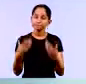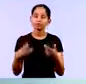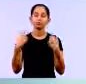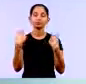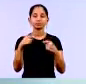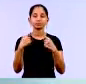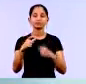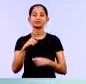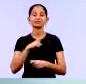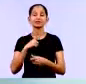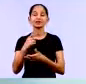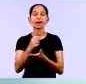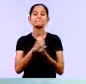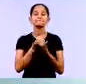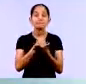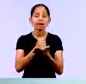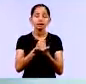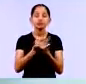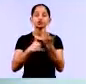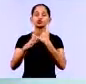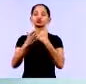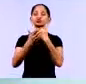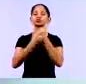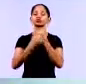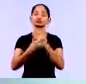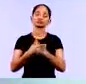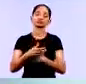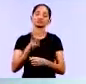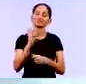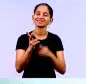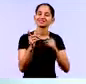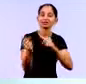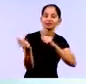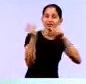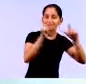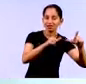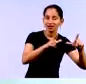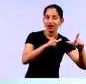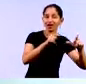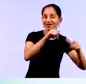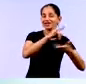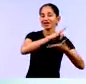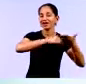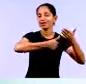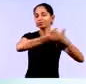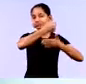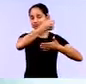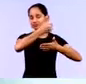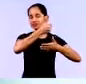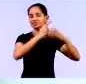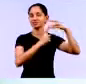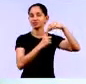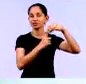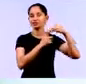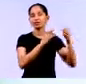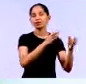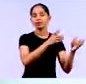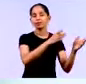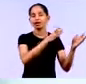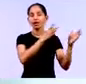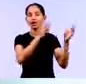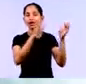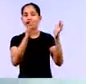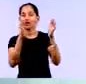é o orçamento base, porque a partir do orçamento de vendas é que vai gerar todas as outras informações, tá? Todas as aulas aqui a